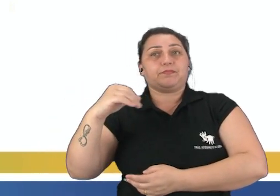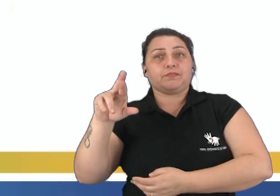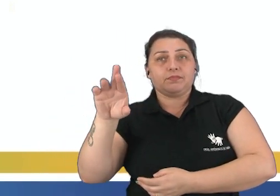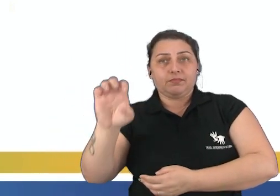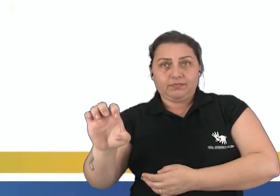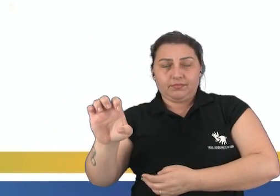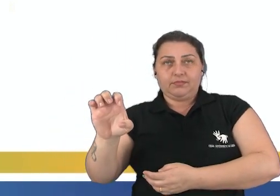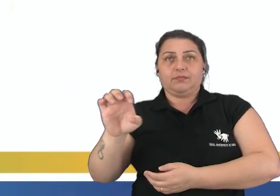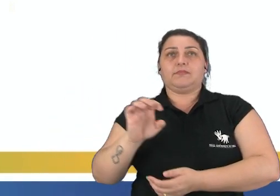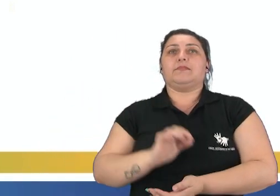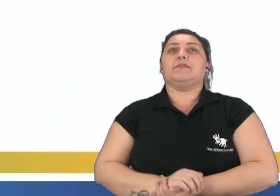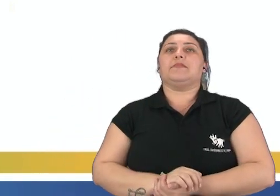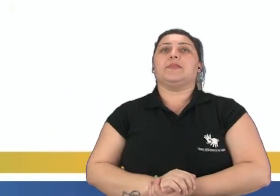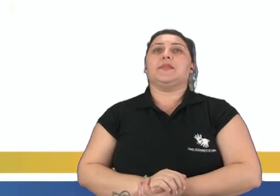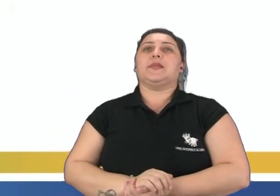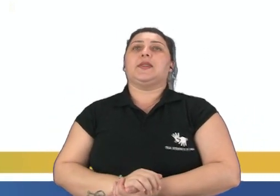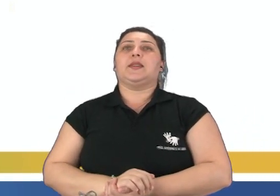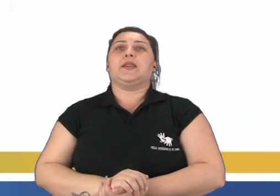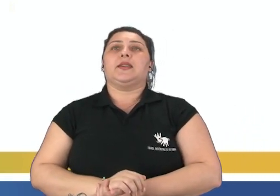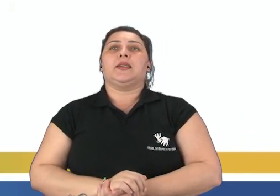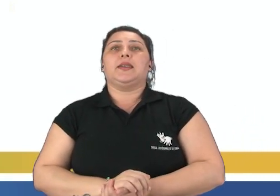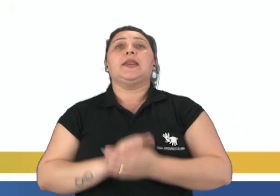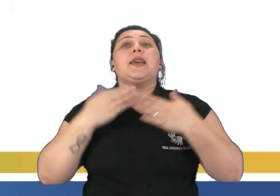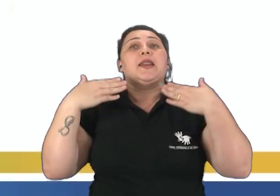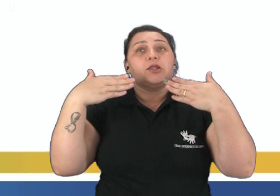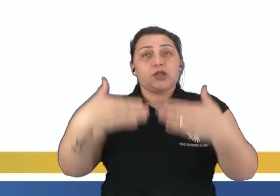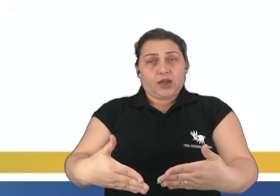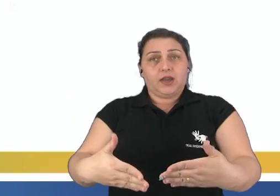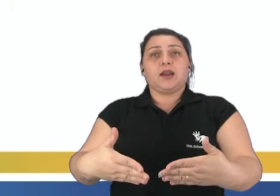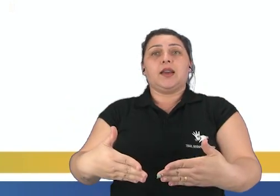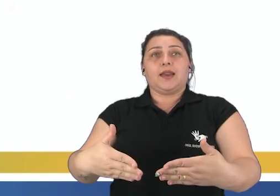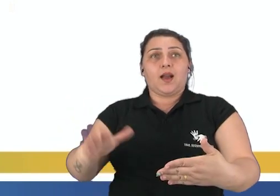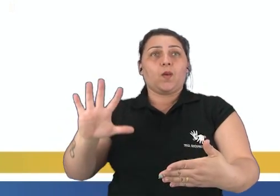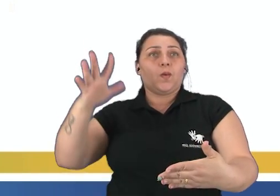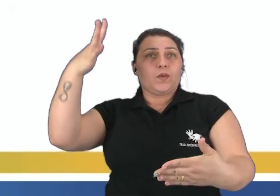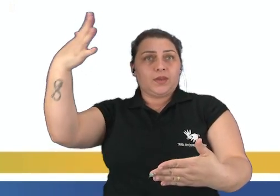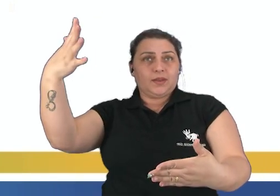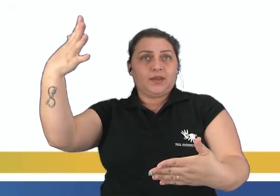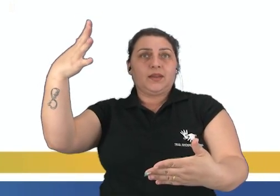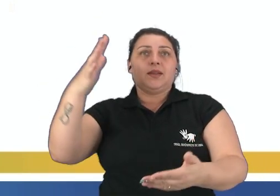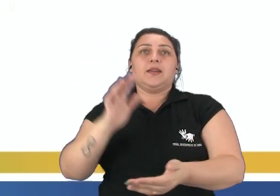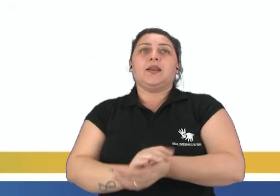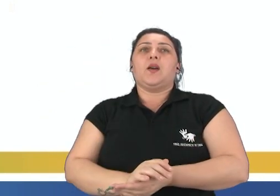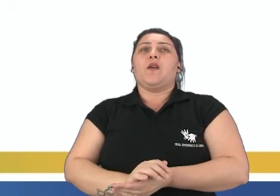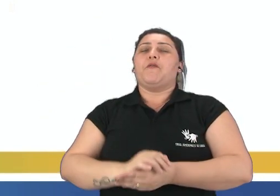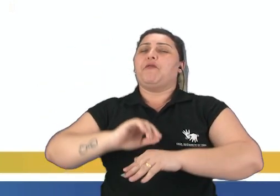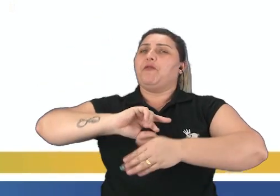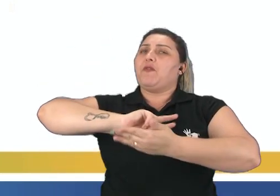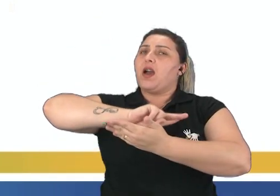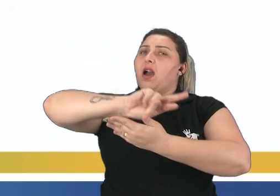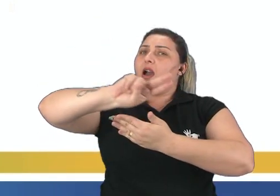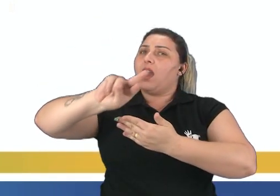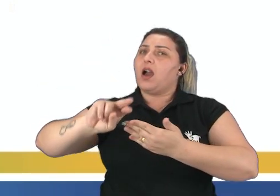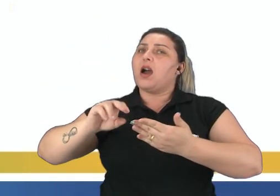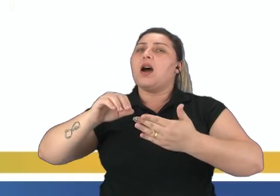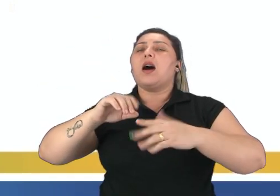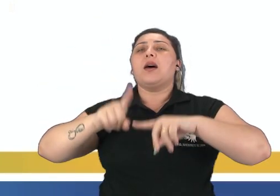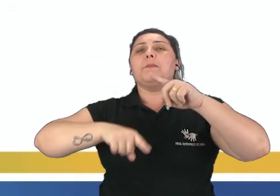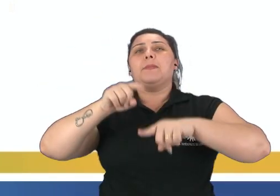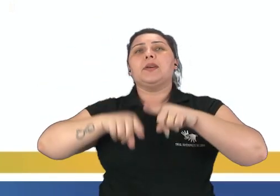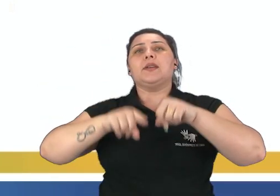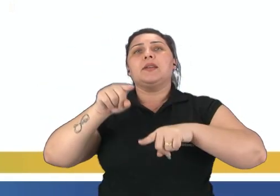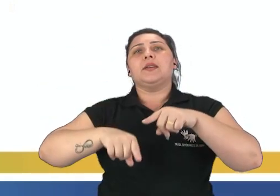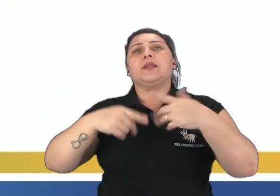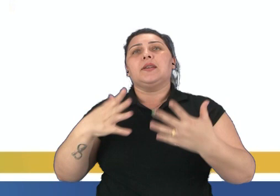né, com E, que ela chega lá. E assim aconteceu com todas as outras remessas.